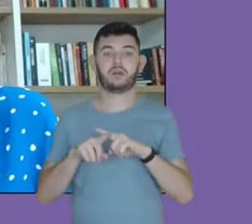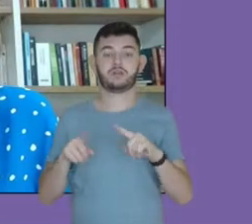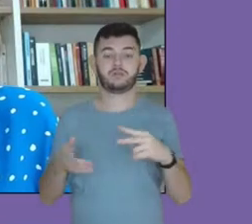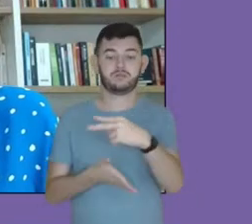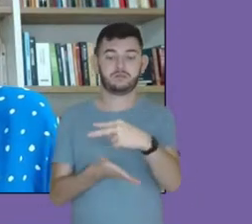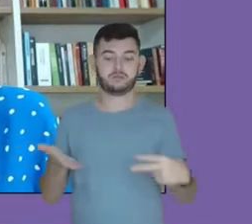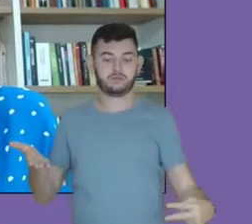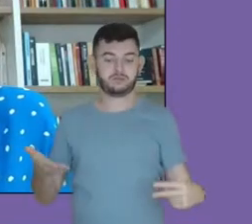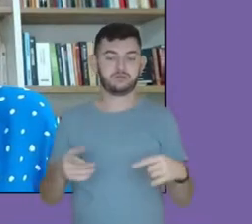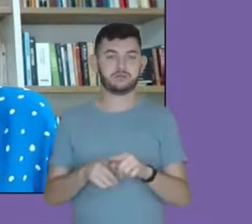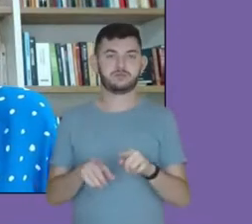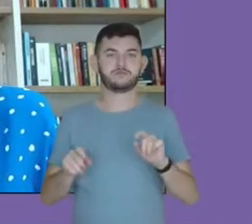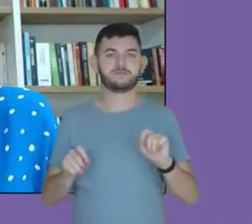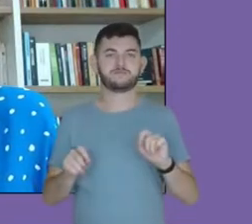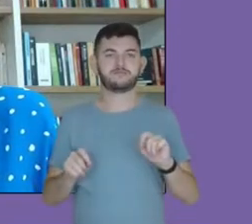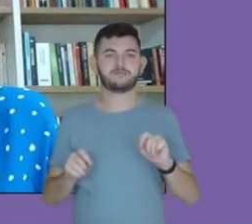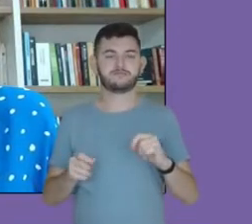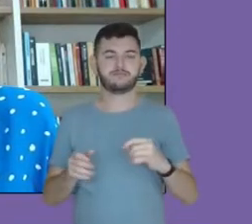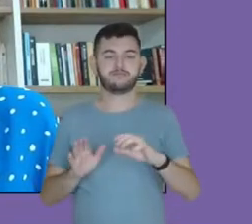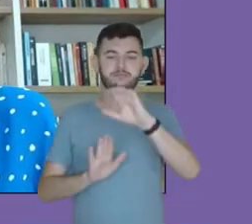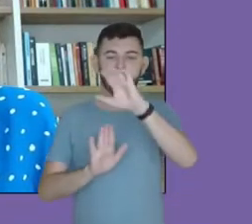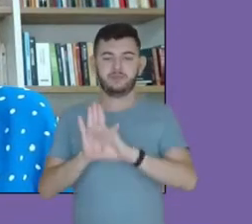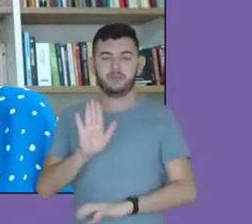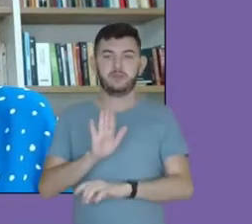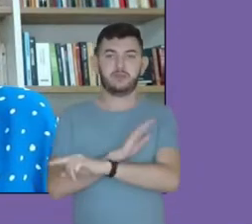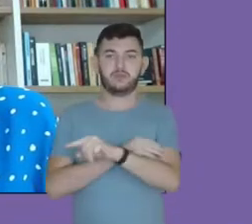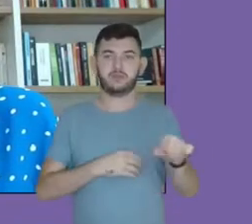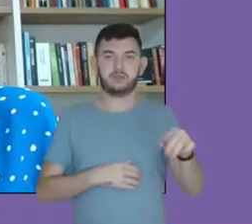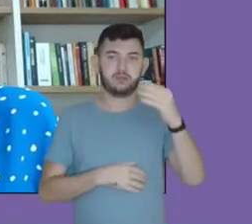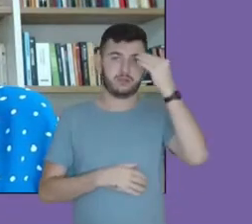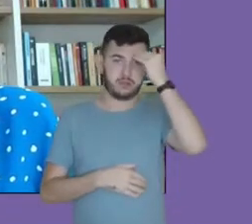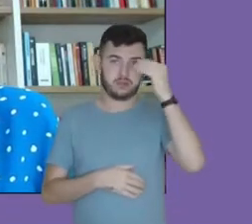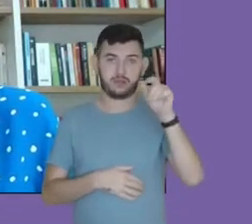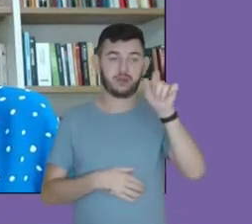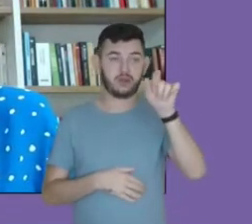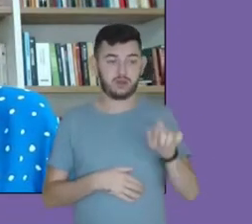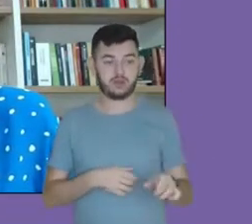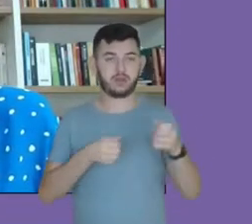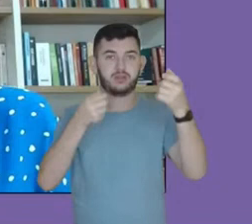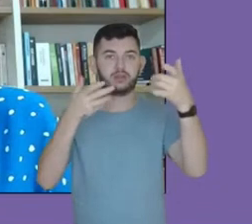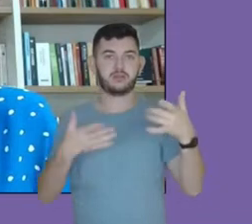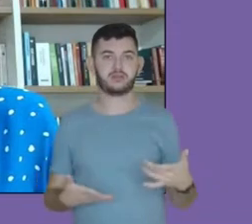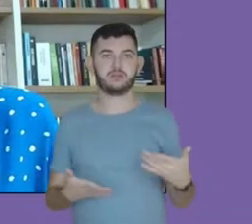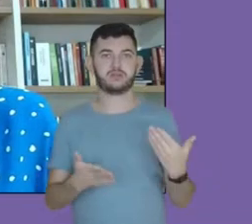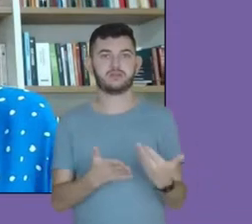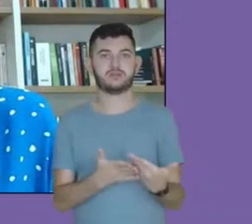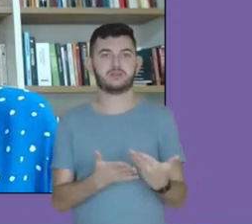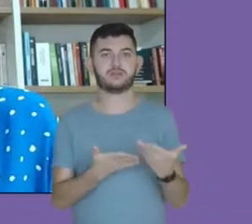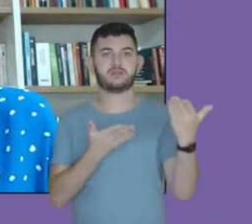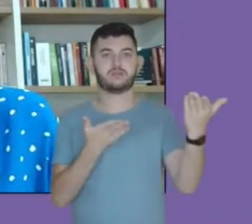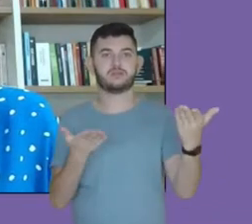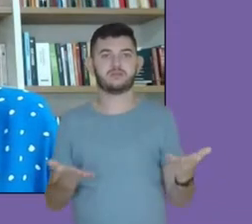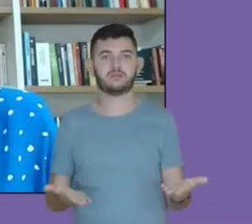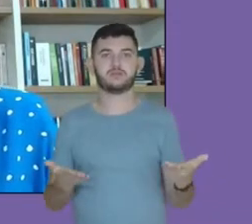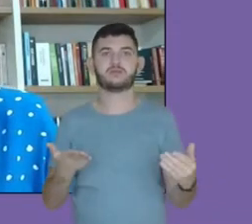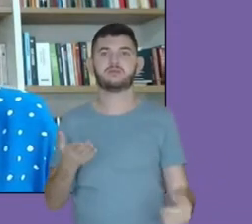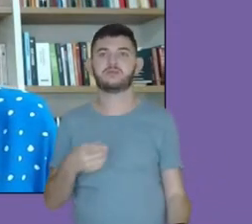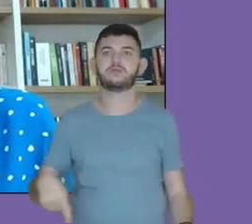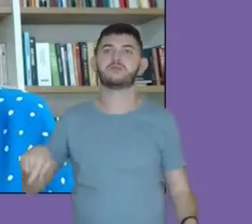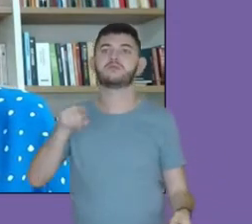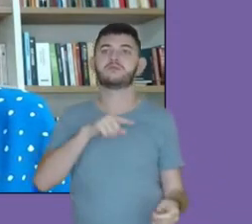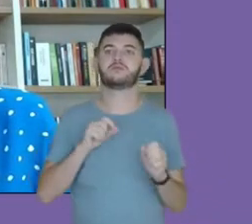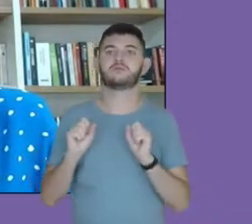todo mundo entenda as questões que ela vai colocar ao longo da sua aula, fazendo já um convite para que